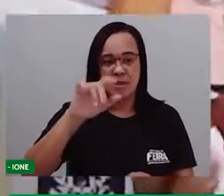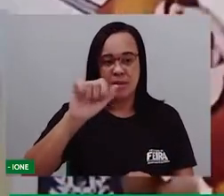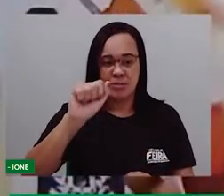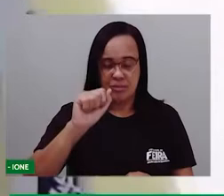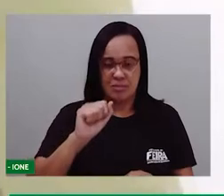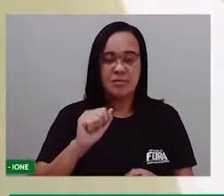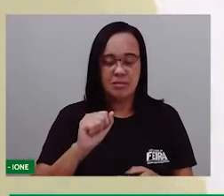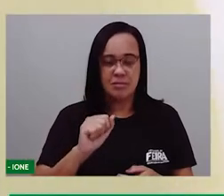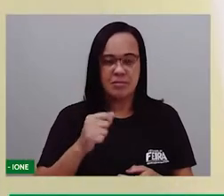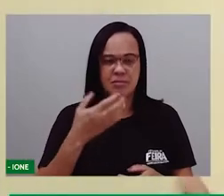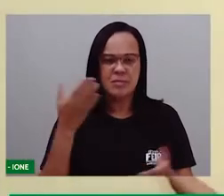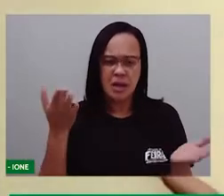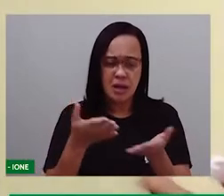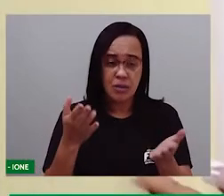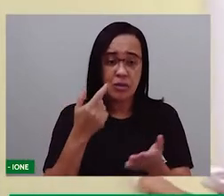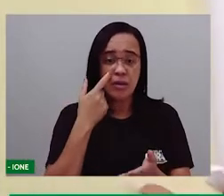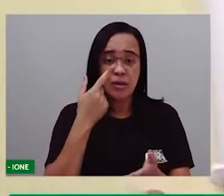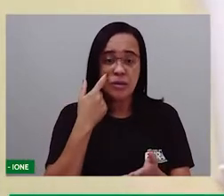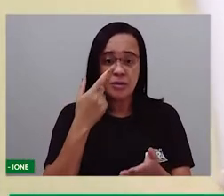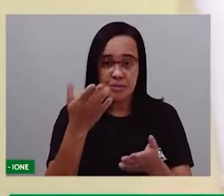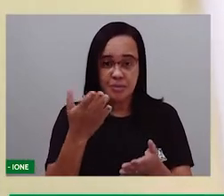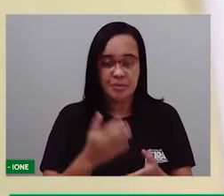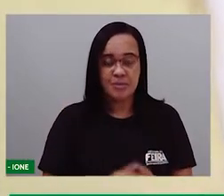e vamos ver aqui